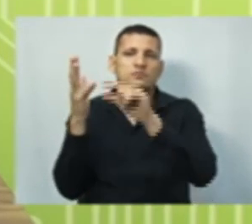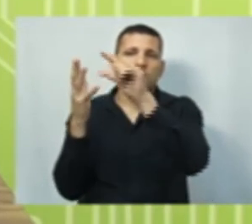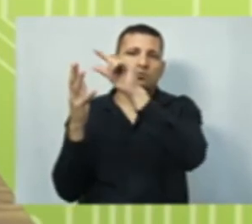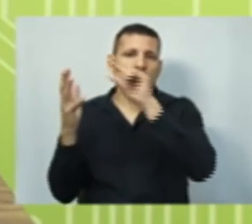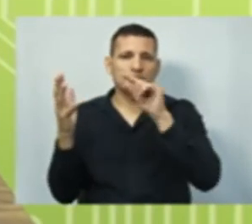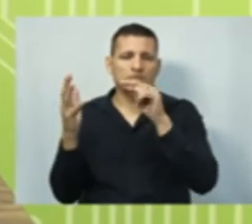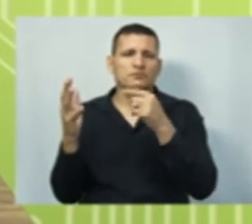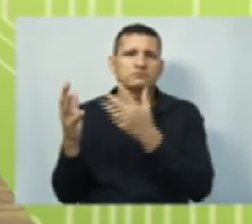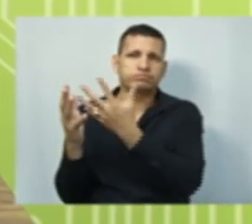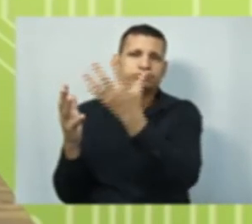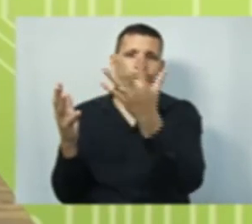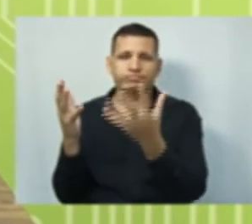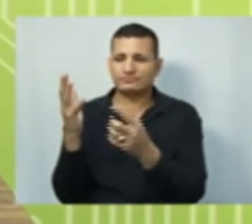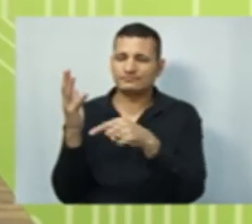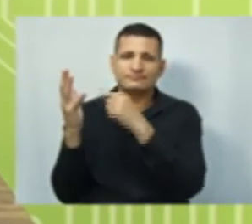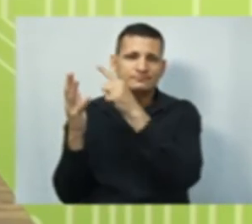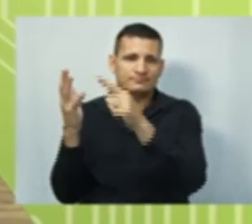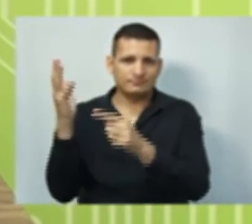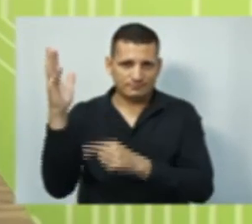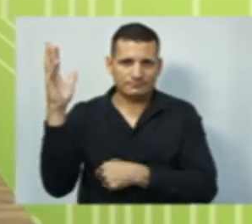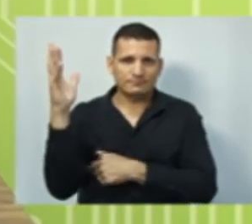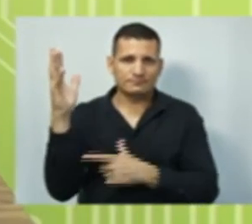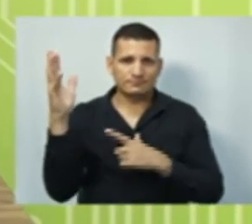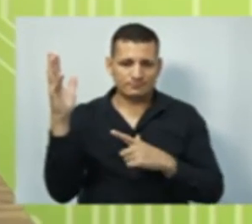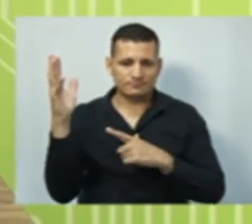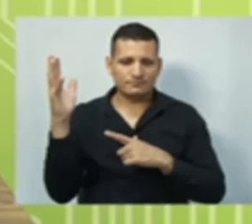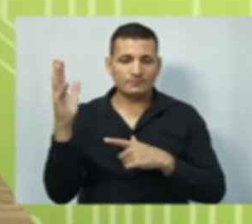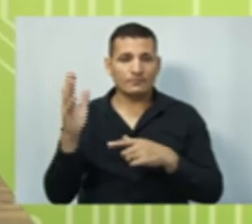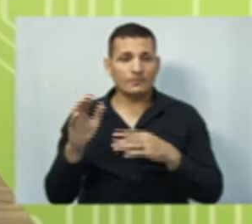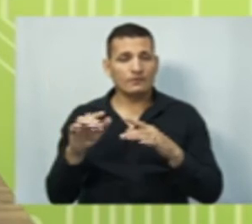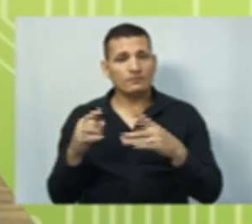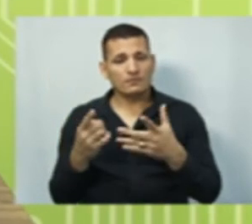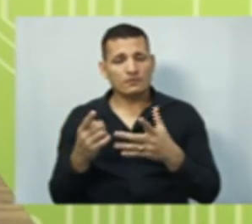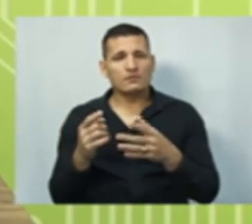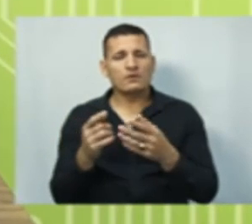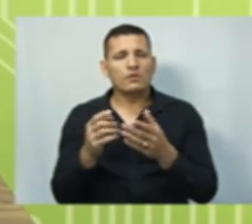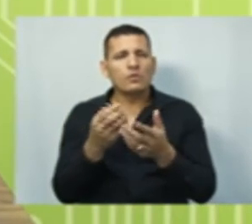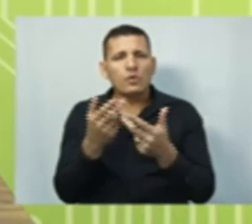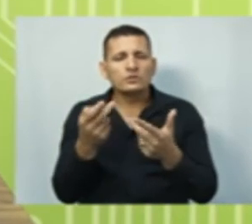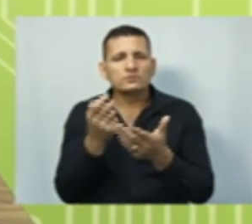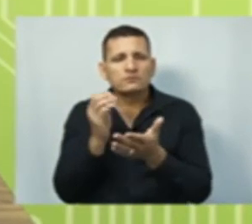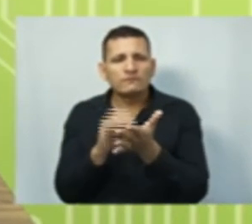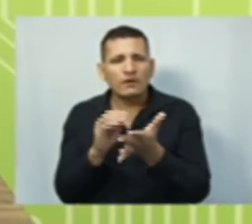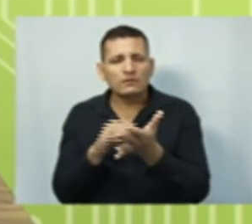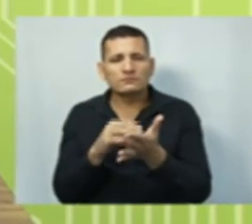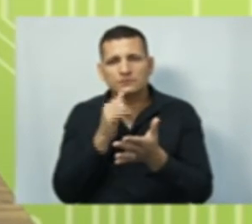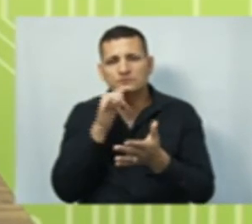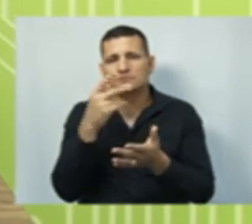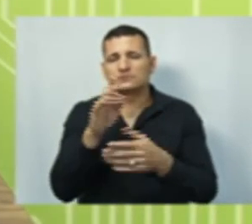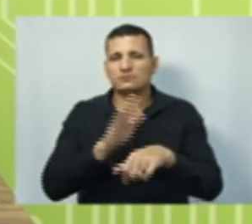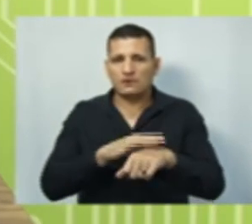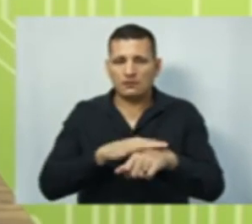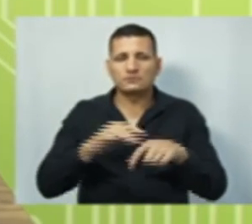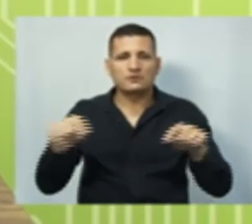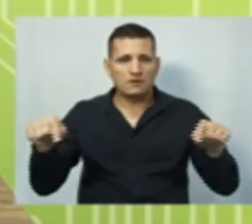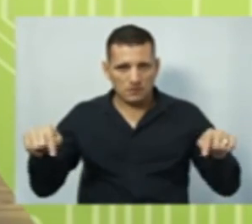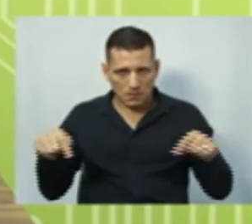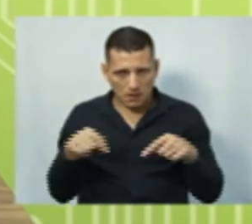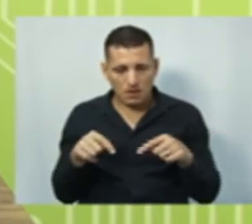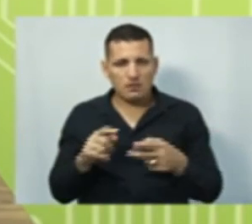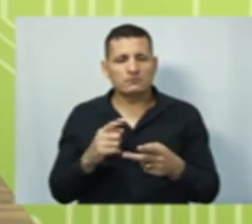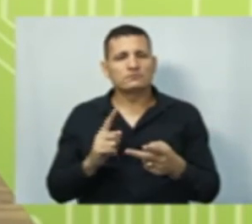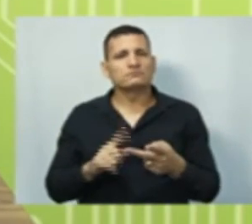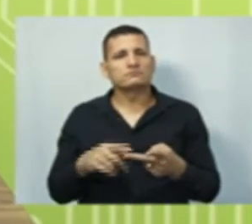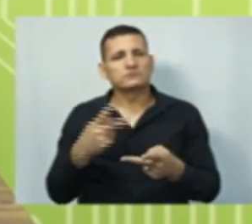tem muitas folhas nas árvores das florestas. No entanto, quando a gente está falando de uma coisa que é escasso, por exemplo, o seu tempo na sala de aula, quantidade de renda mensal que